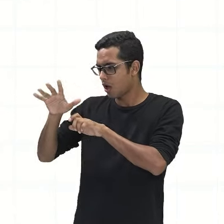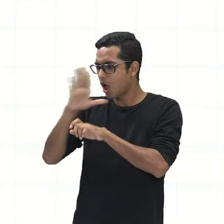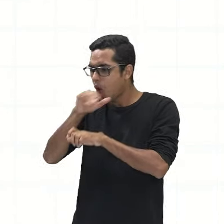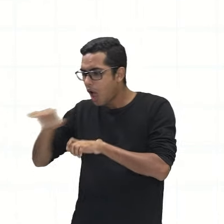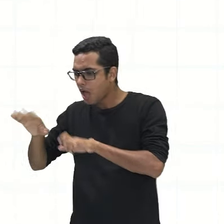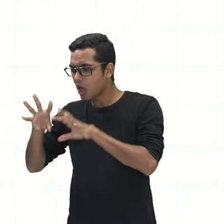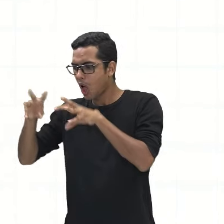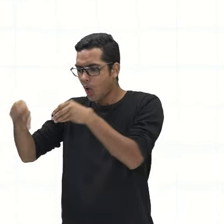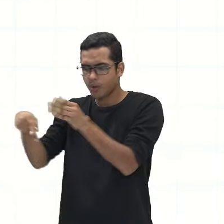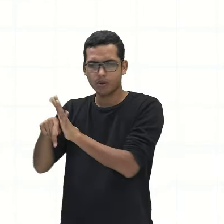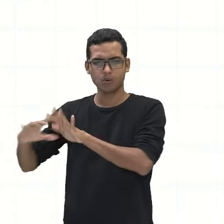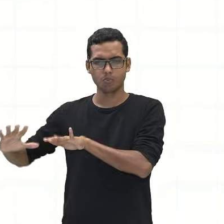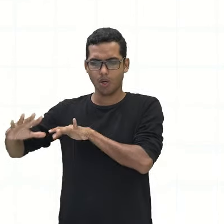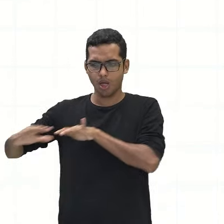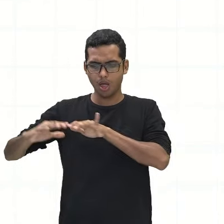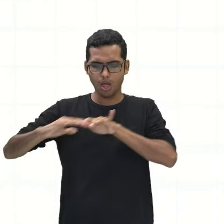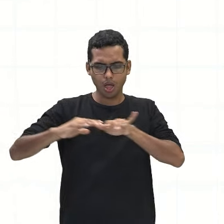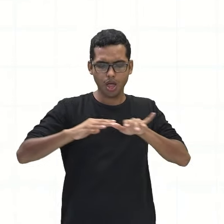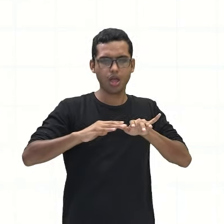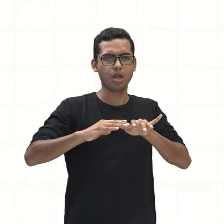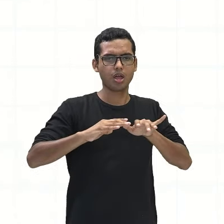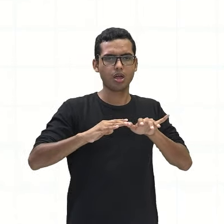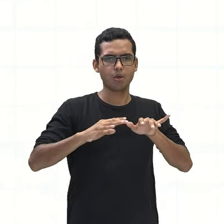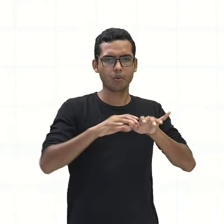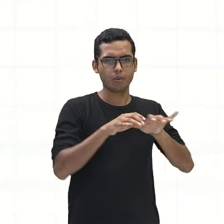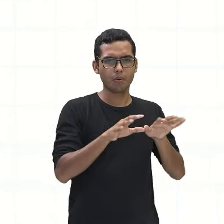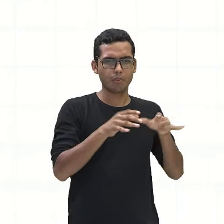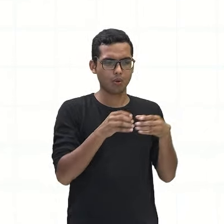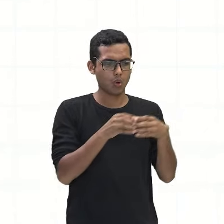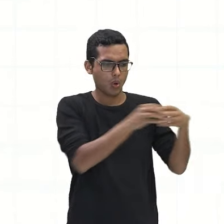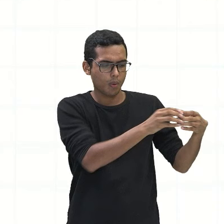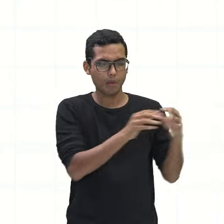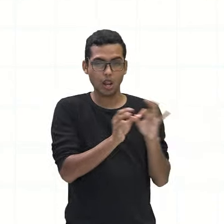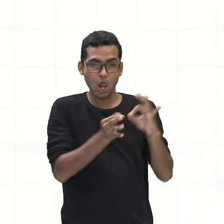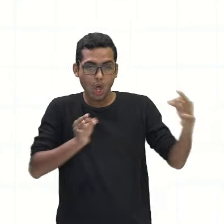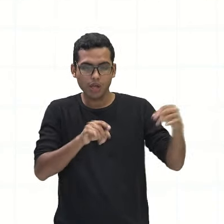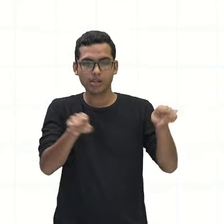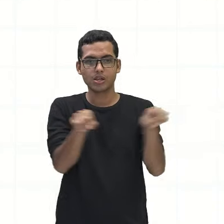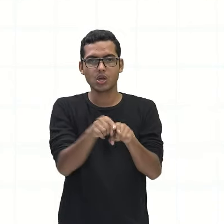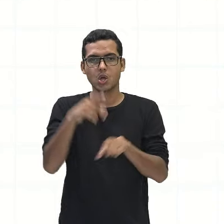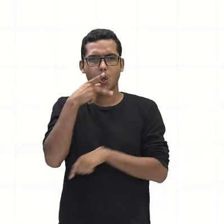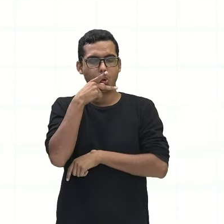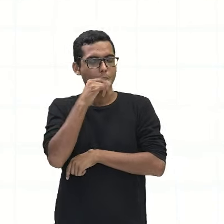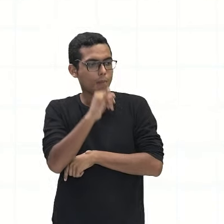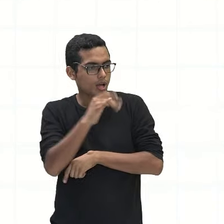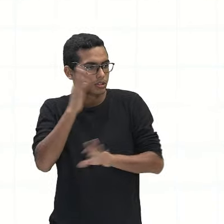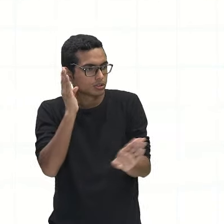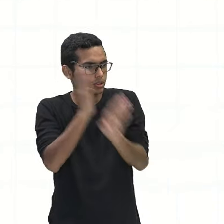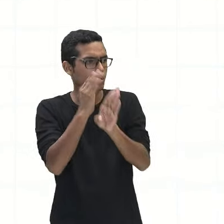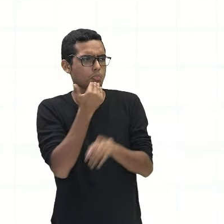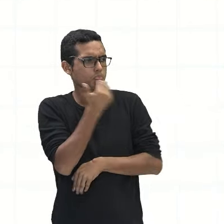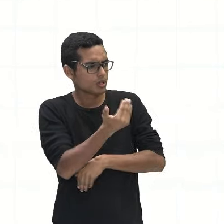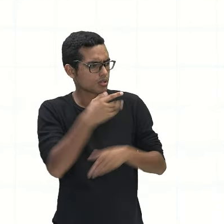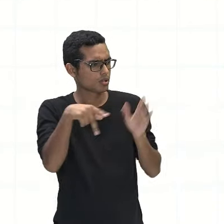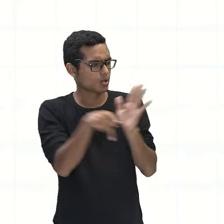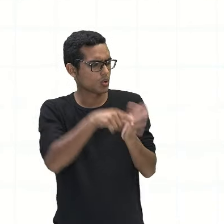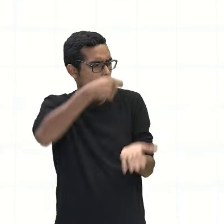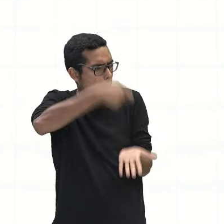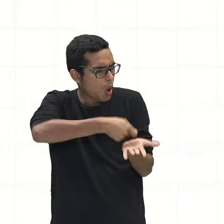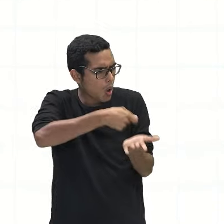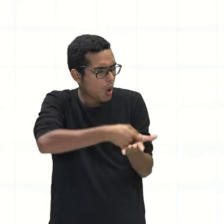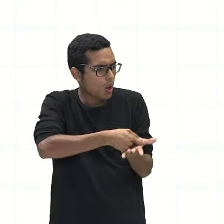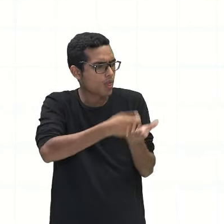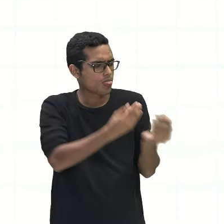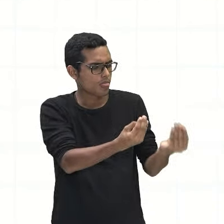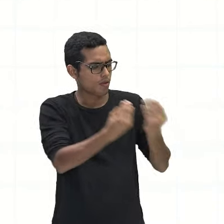para longe. Após descobrirem a injustiça, os pais exigiram a devolução das crianças e o